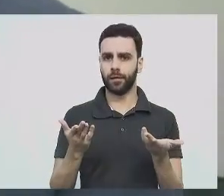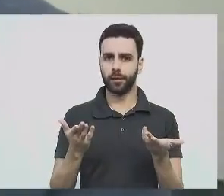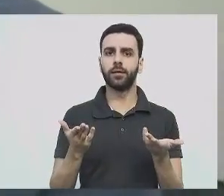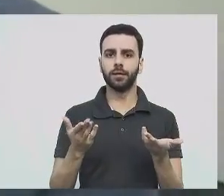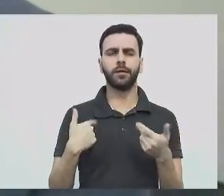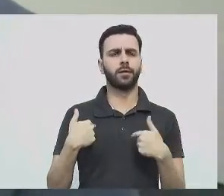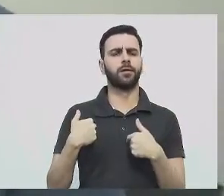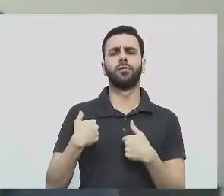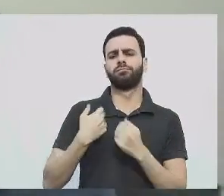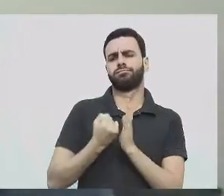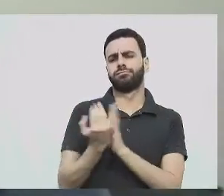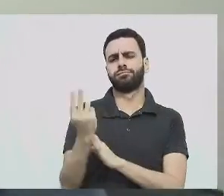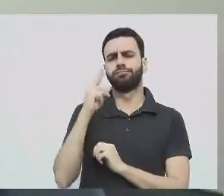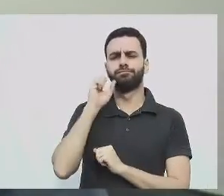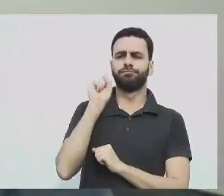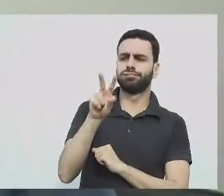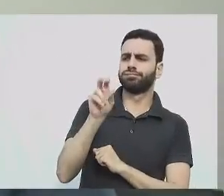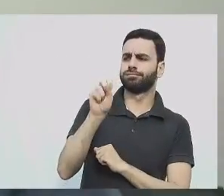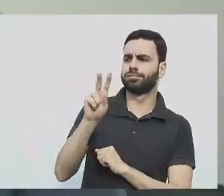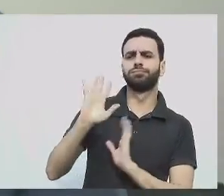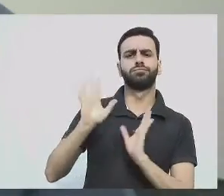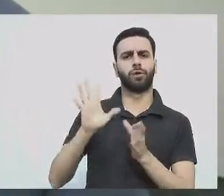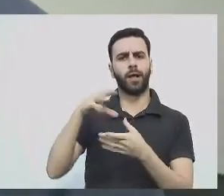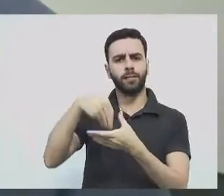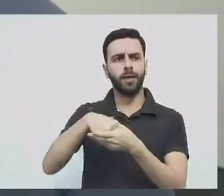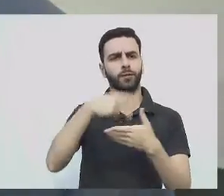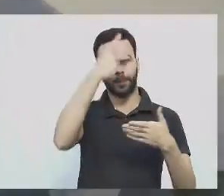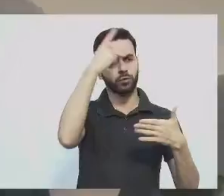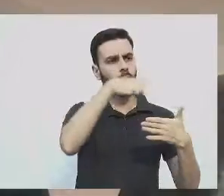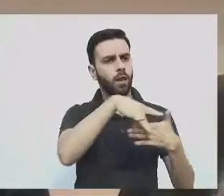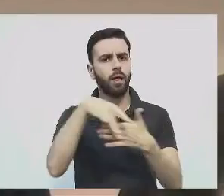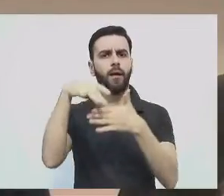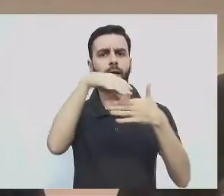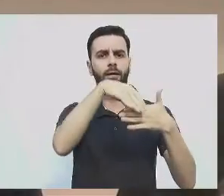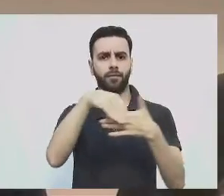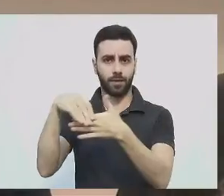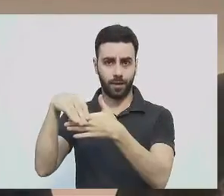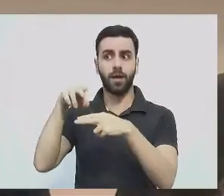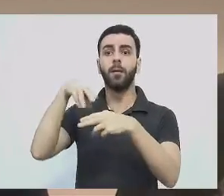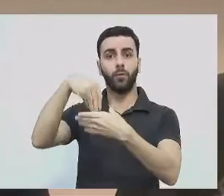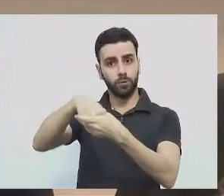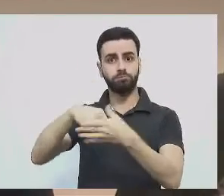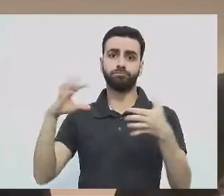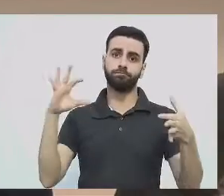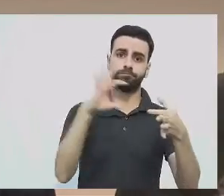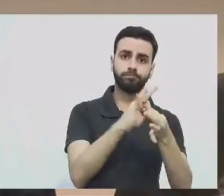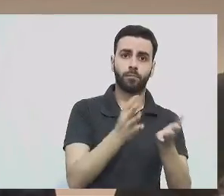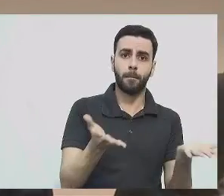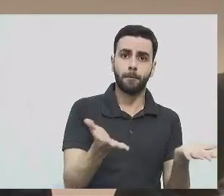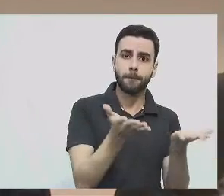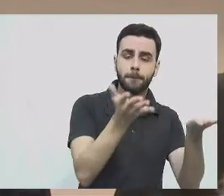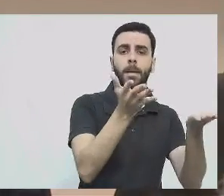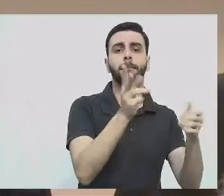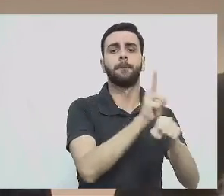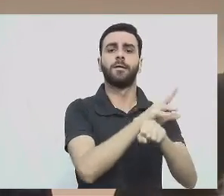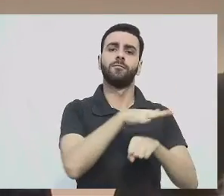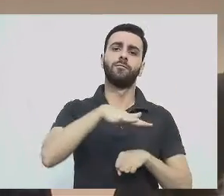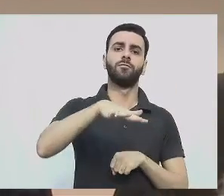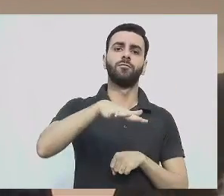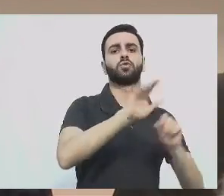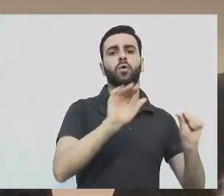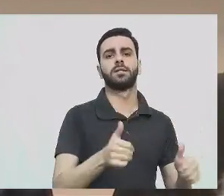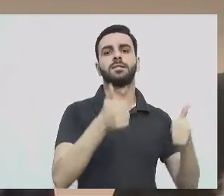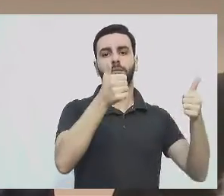Canso de ver várias pessoas, né, caminhando, levando lá. Então, a universidade veio para somar bem